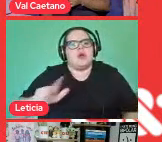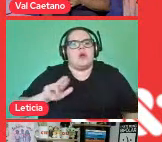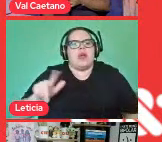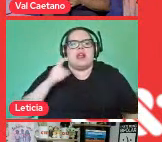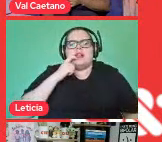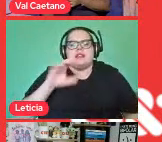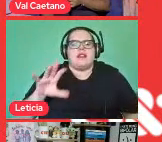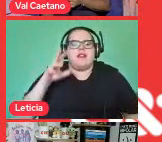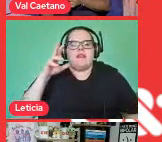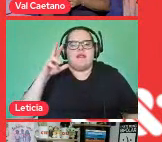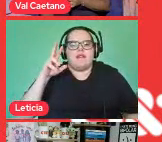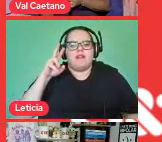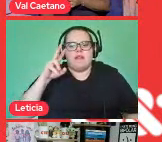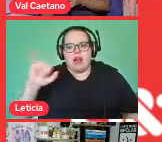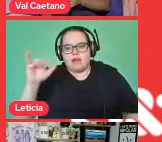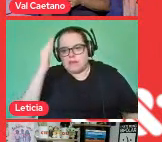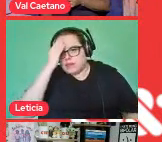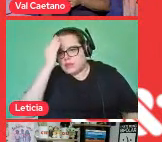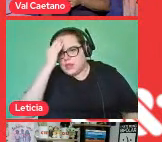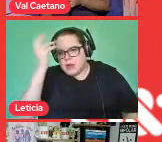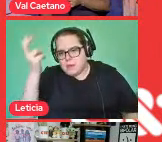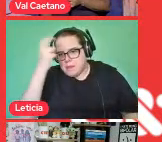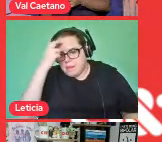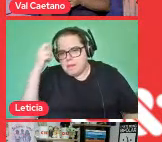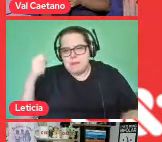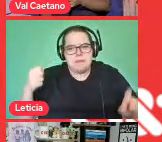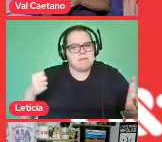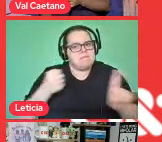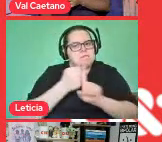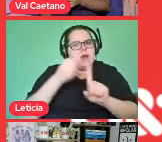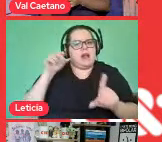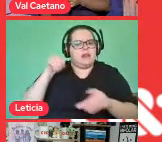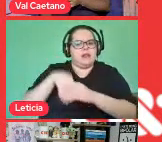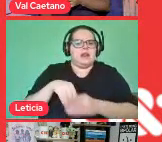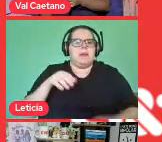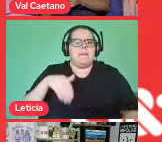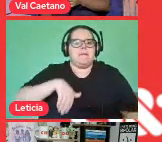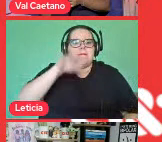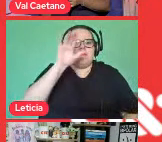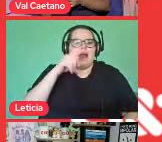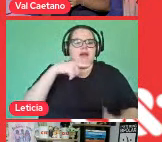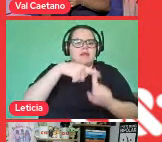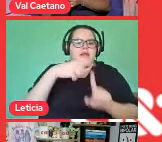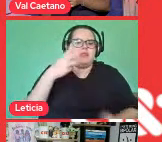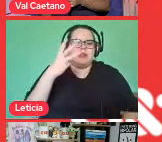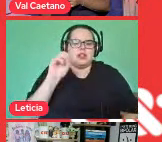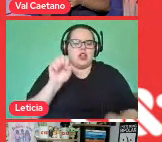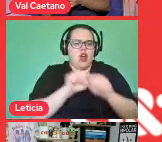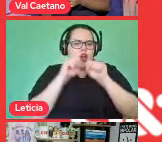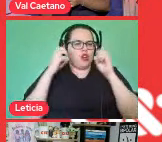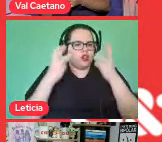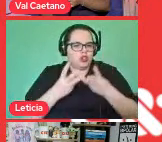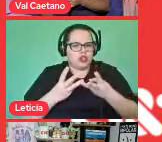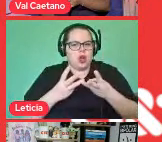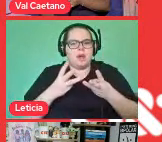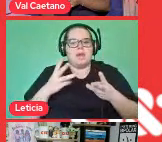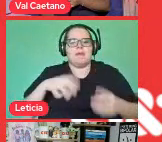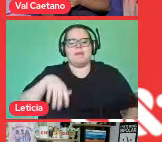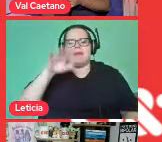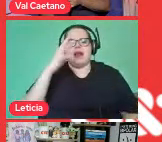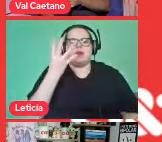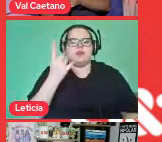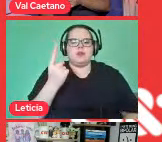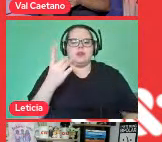um pouco mais sobre a nossa cultura e nosso impacto aqui dentro. Então, foram mais de 30 workshops que a gente já fez aqui. Mais de